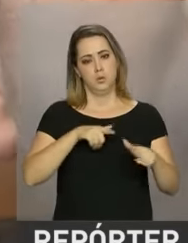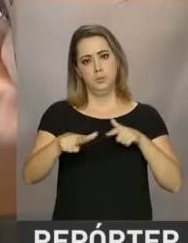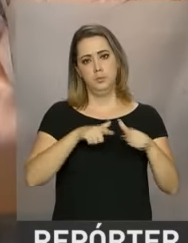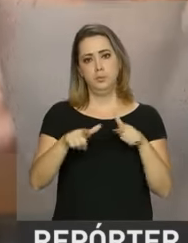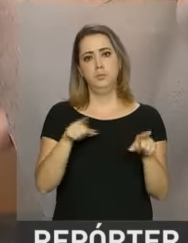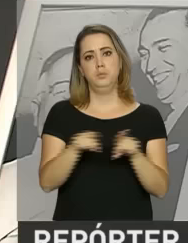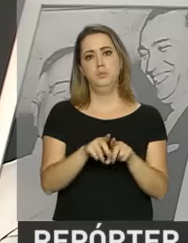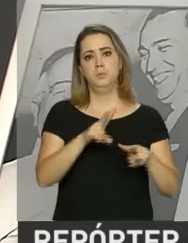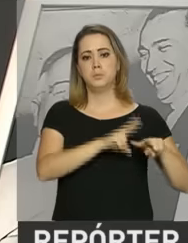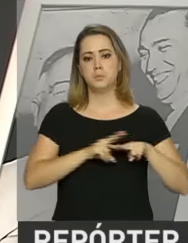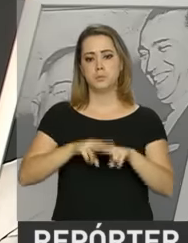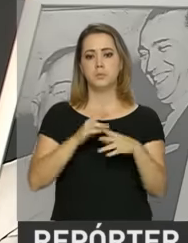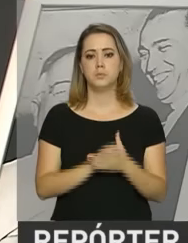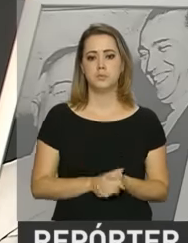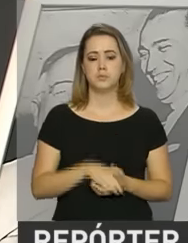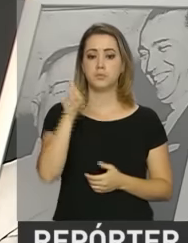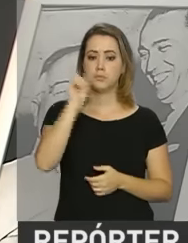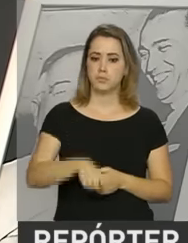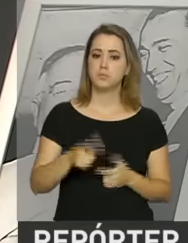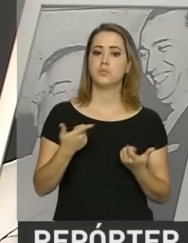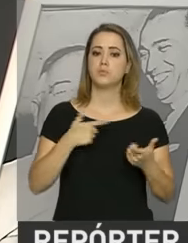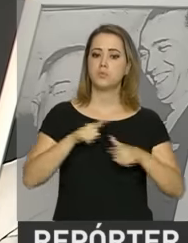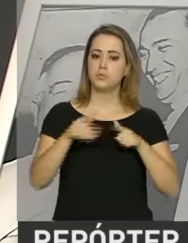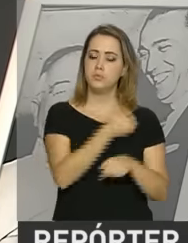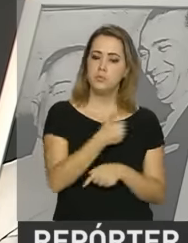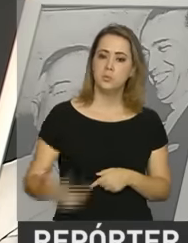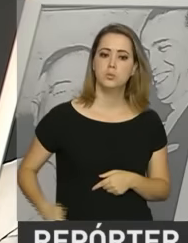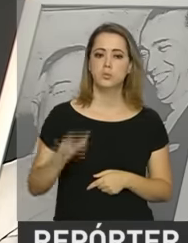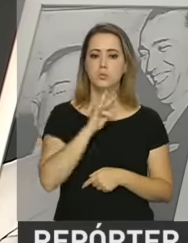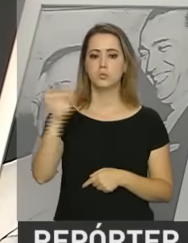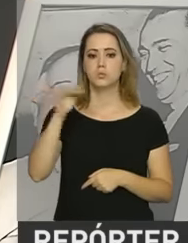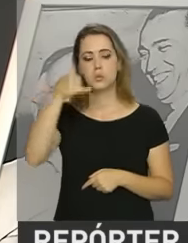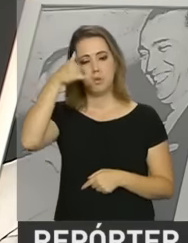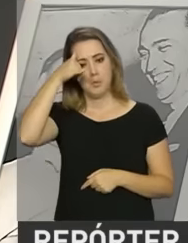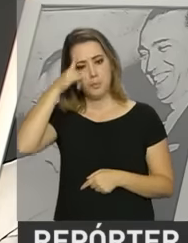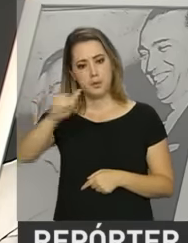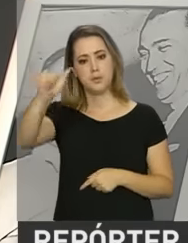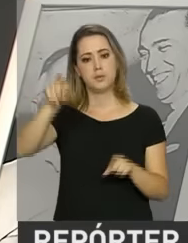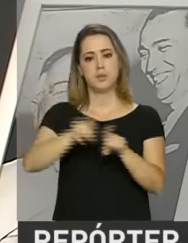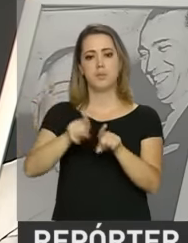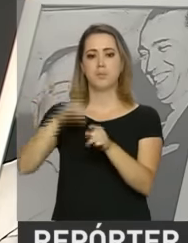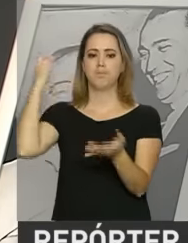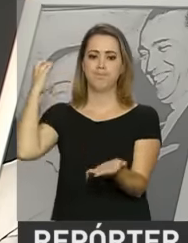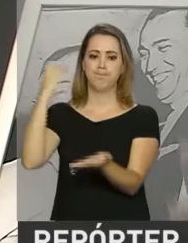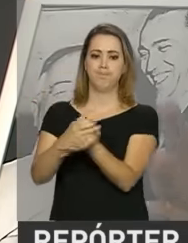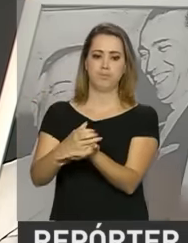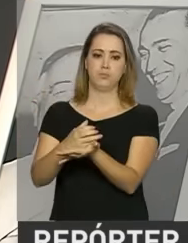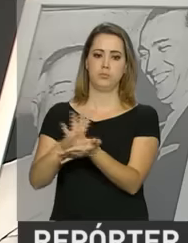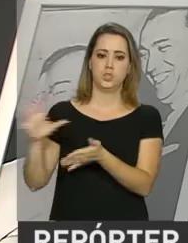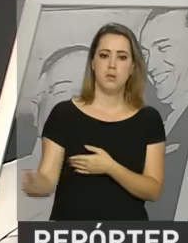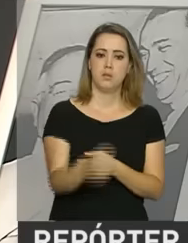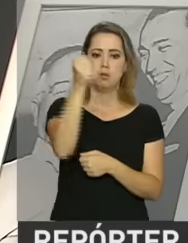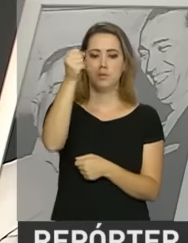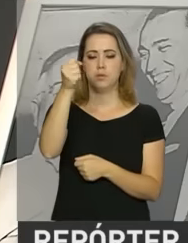sistema carcerário é uma ação do Governo Federal para combater também a criminalidade tirando as pessoas do